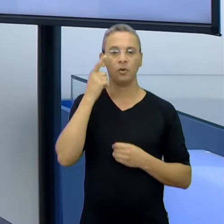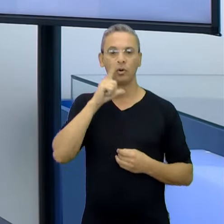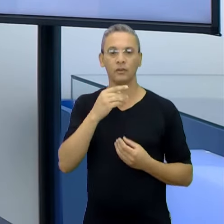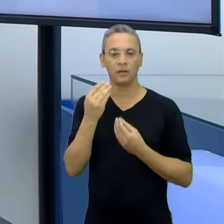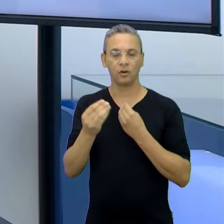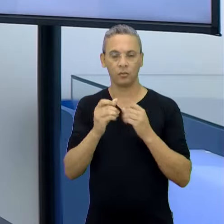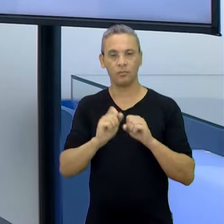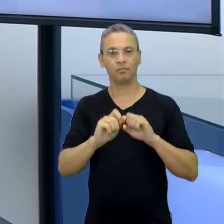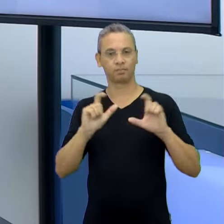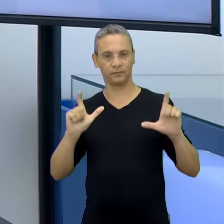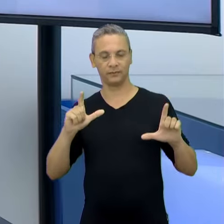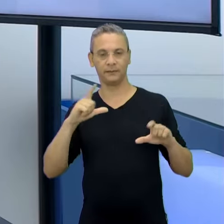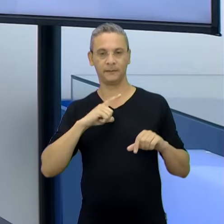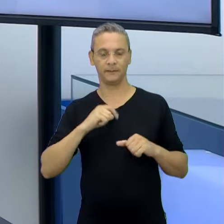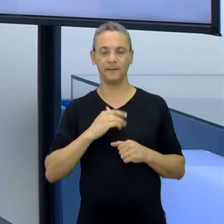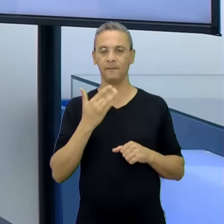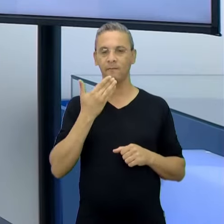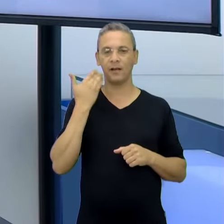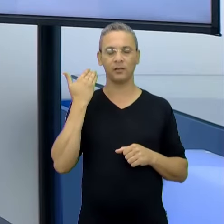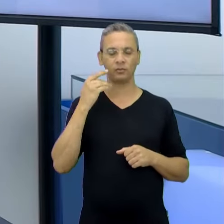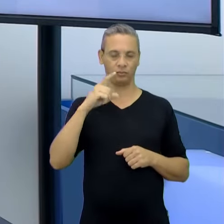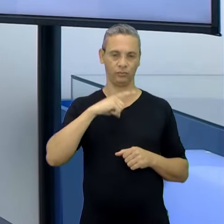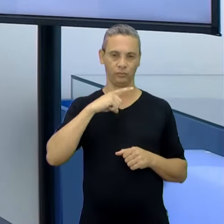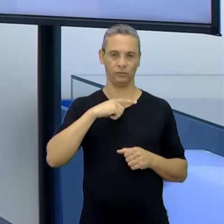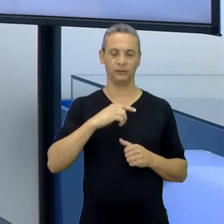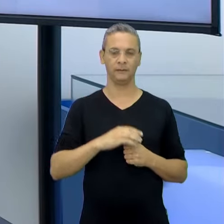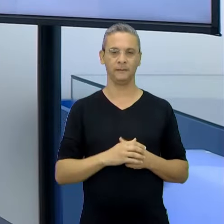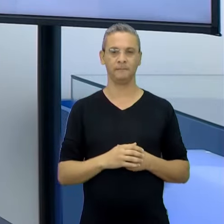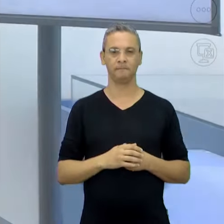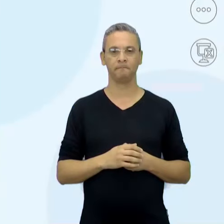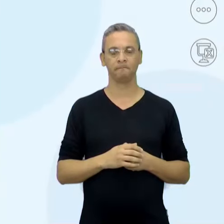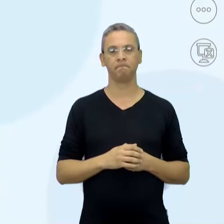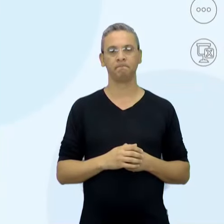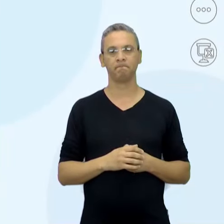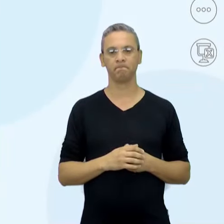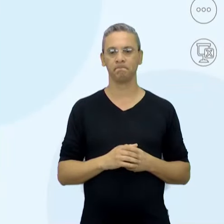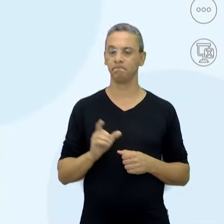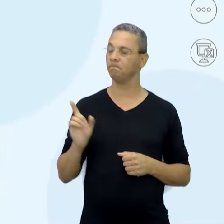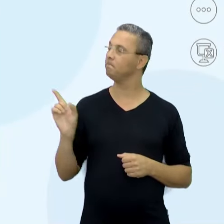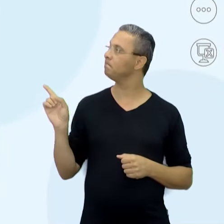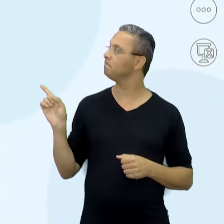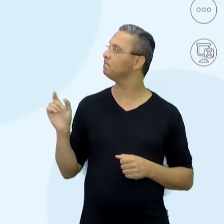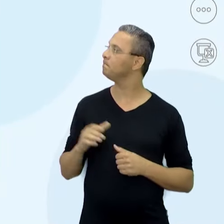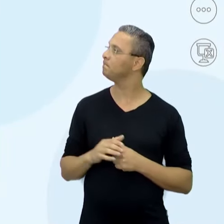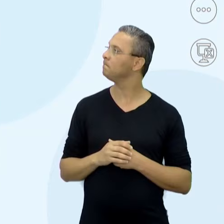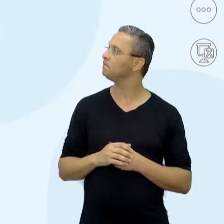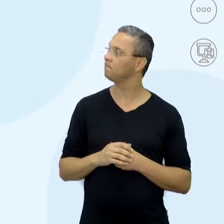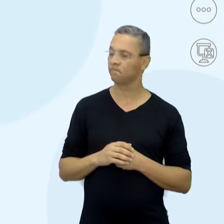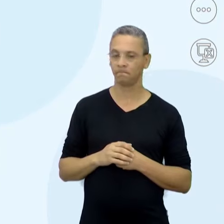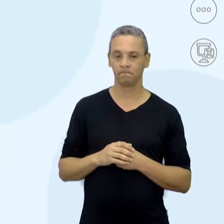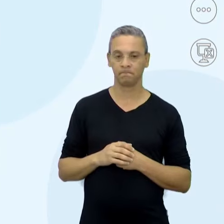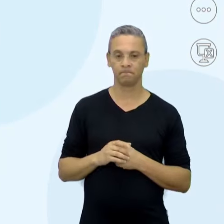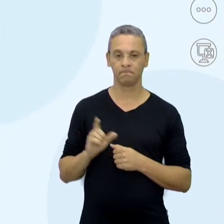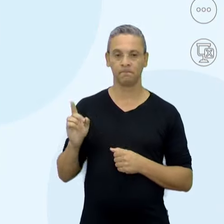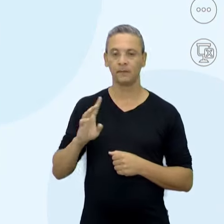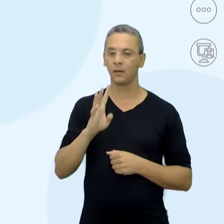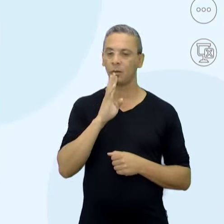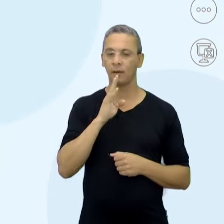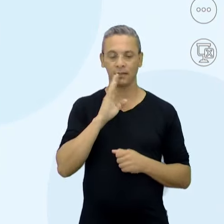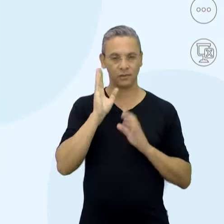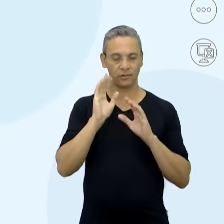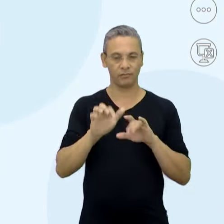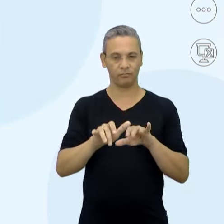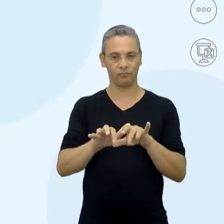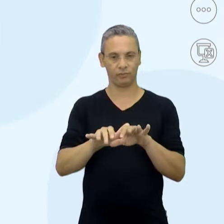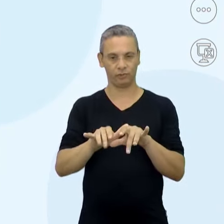como acessá-lo, mas é facinho, é fácil de tudo, onde você já deve inclusive conhecer, se você